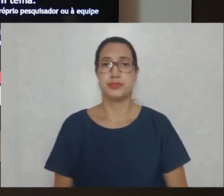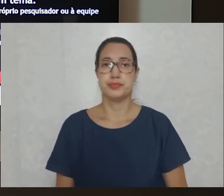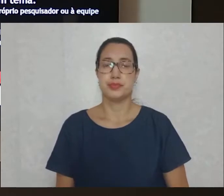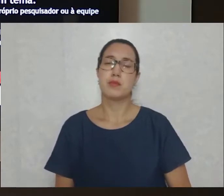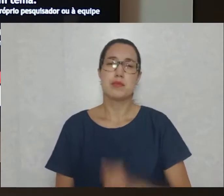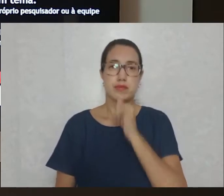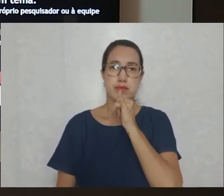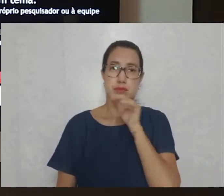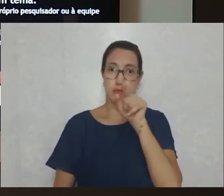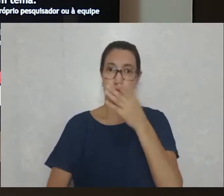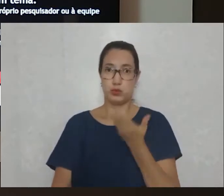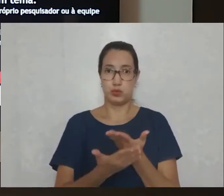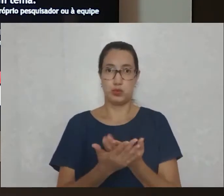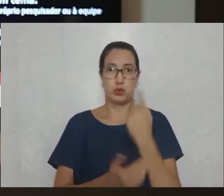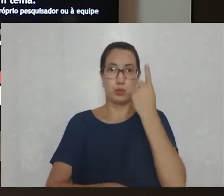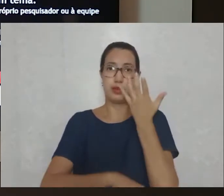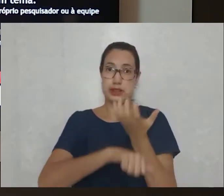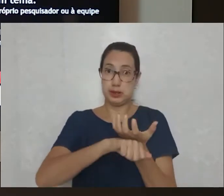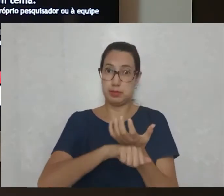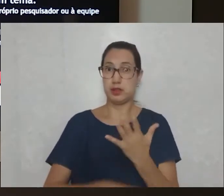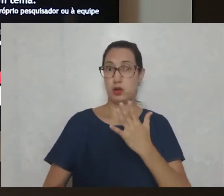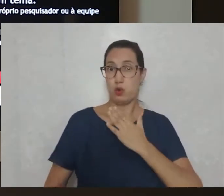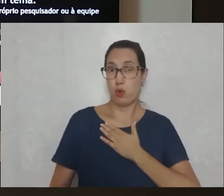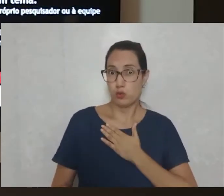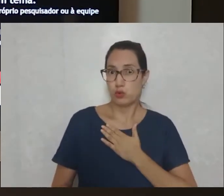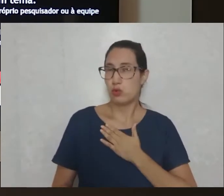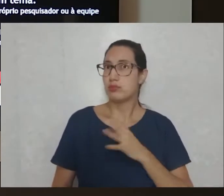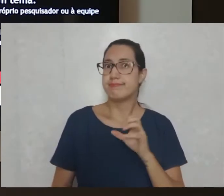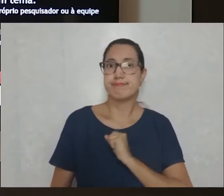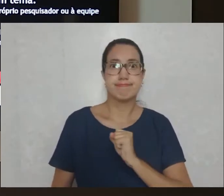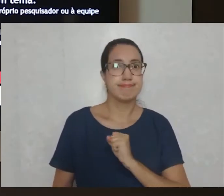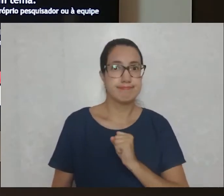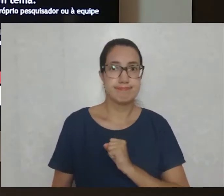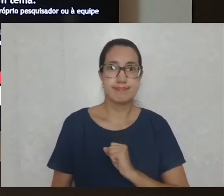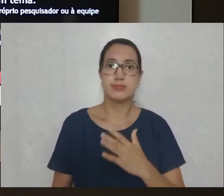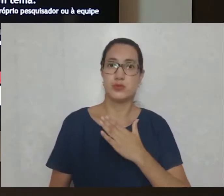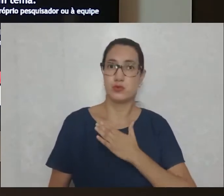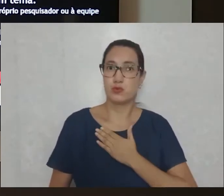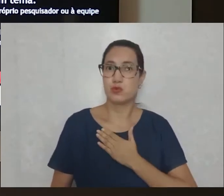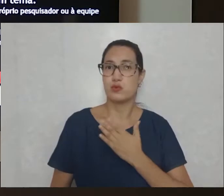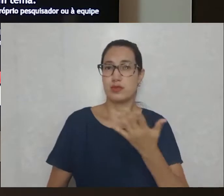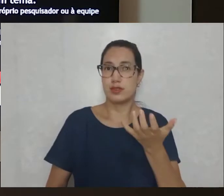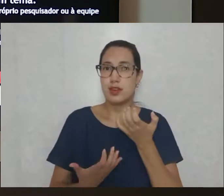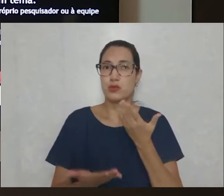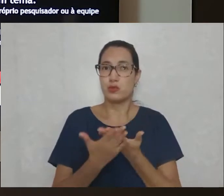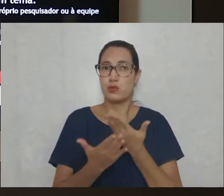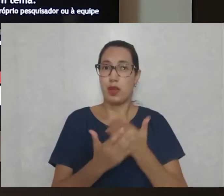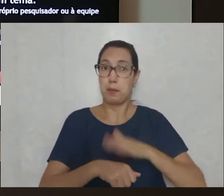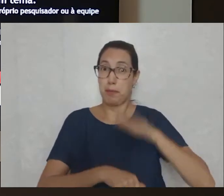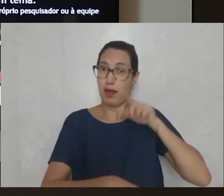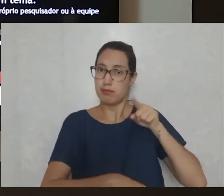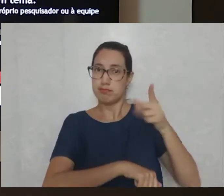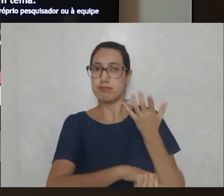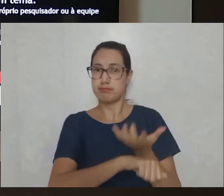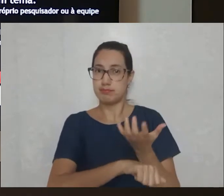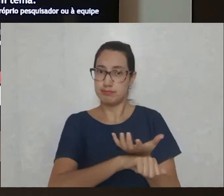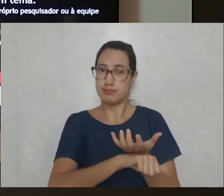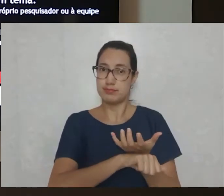cursou a disciplina de um assunto X e achou muito legal, ficou super motivado em estudar aquilo. Então, assim,